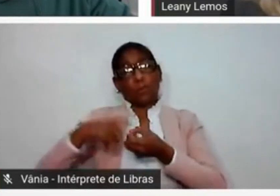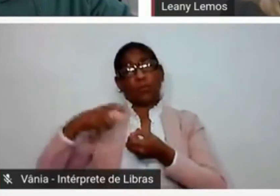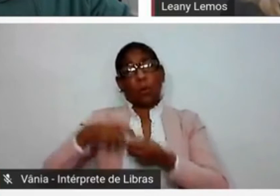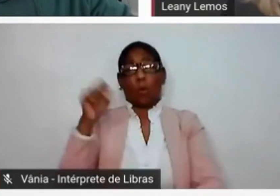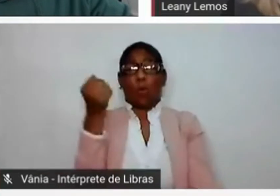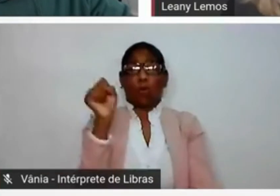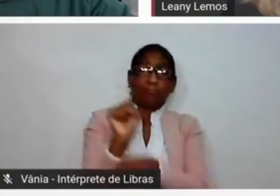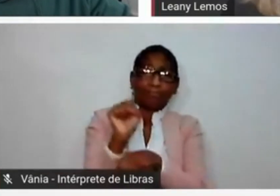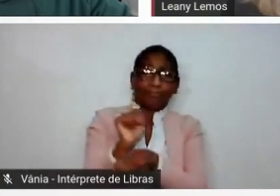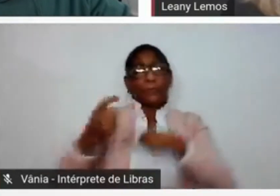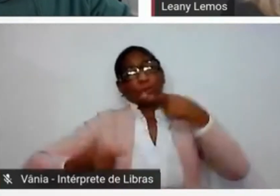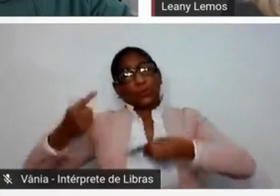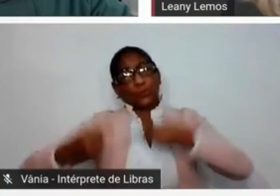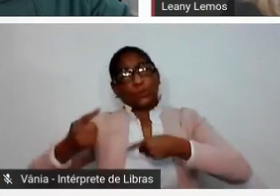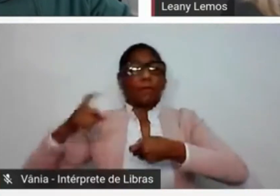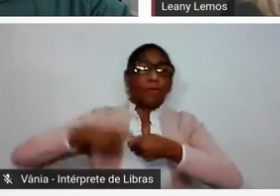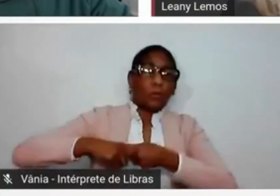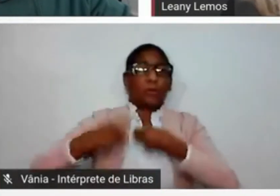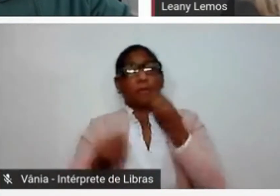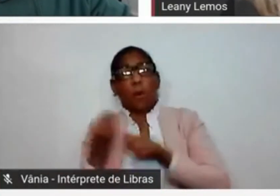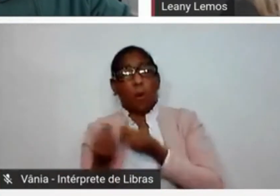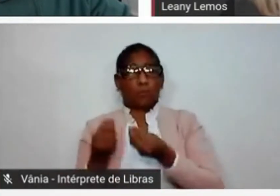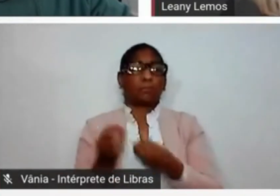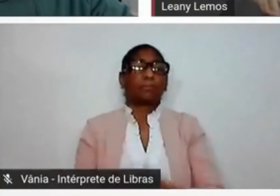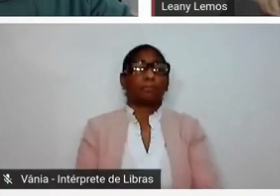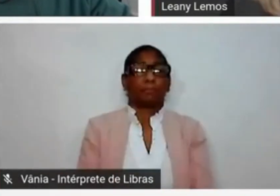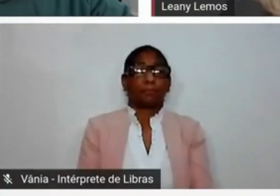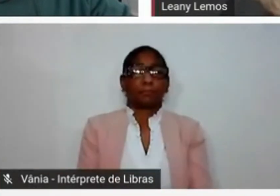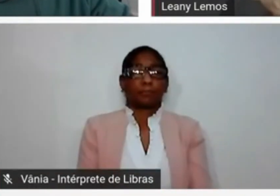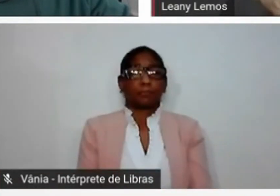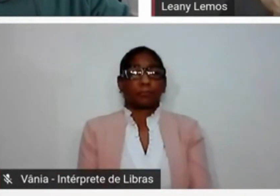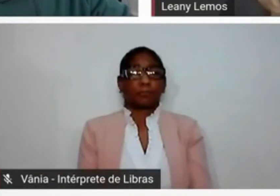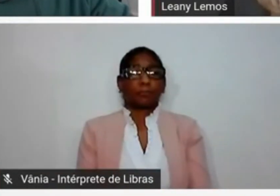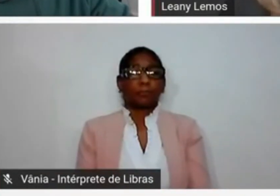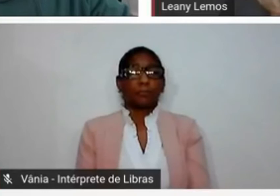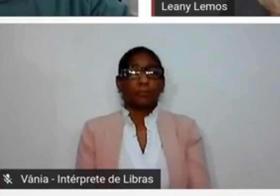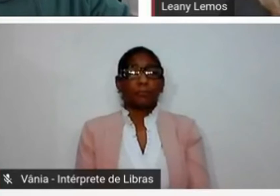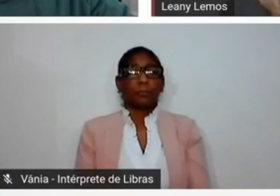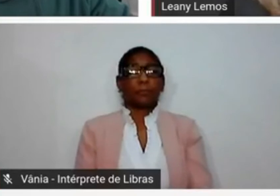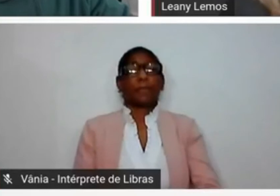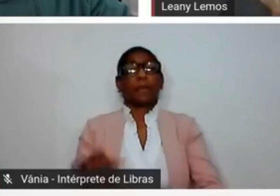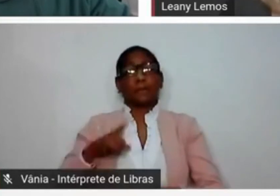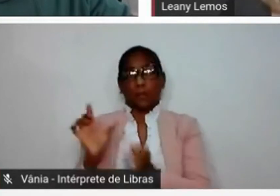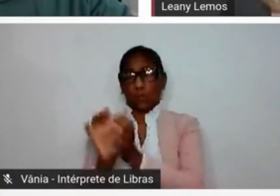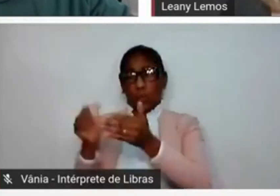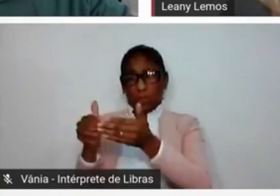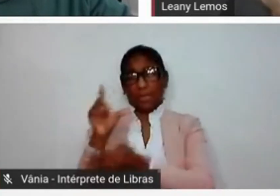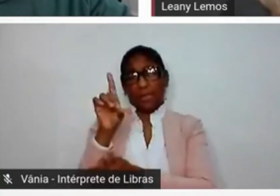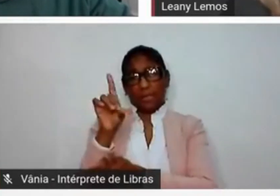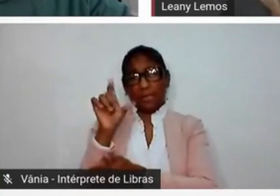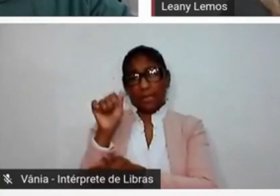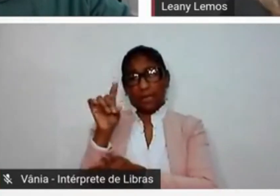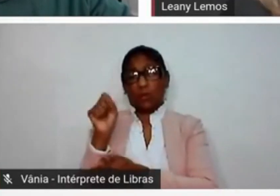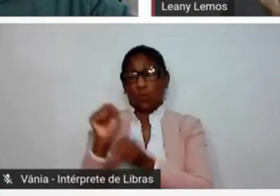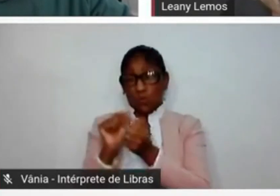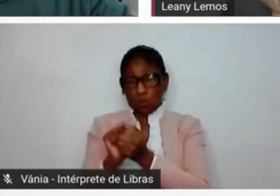estão discutindo como que seria esse retorno, né? O Comitê de Dados, juntamente com a Secretaria de